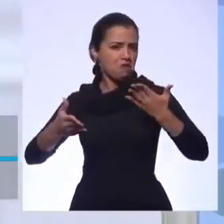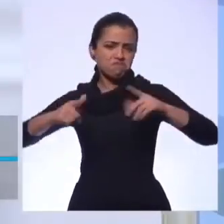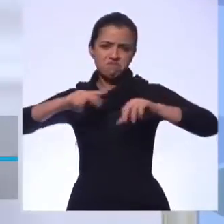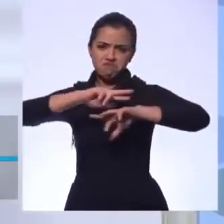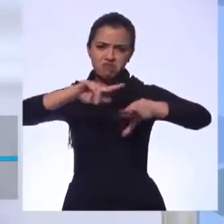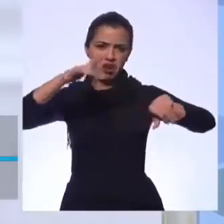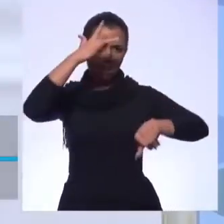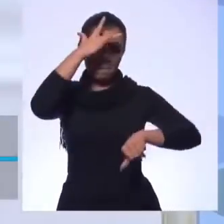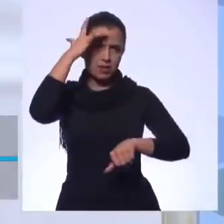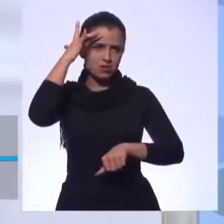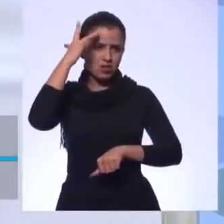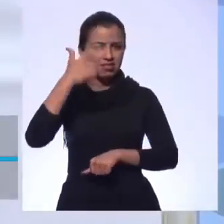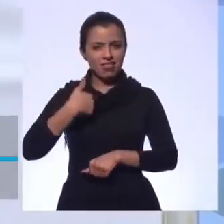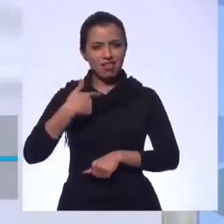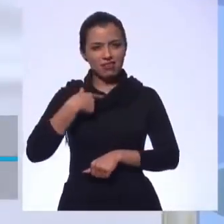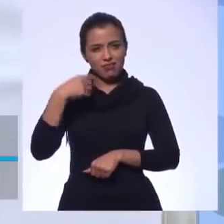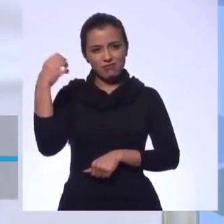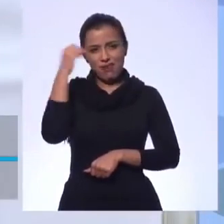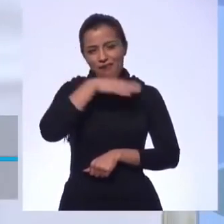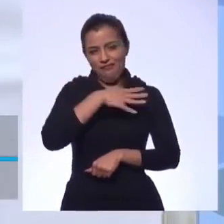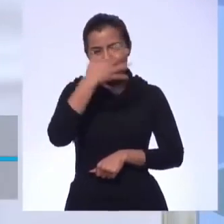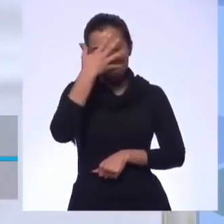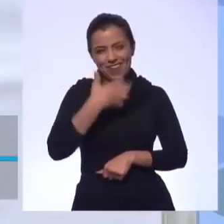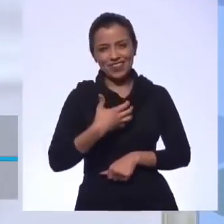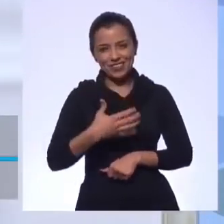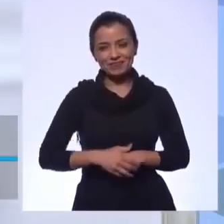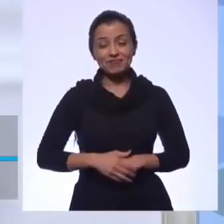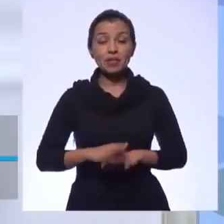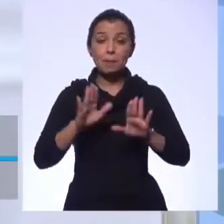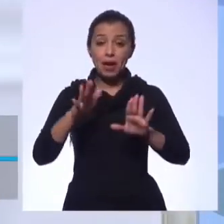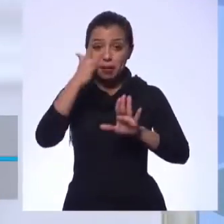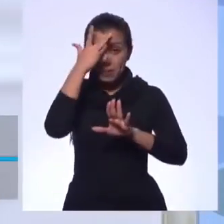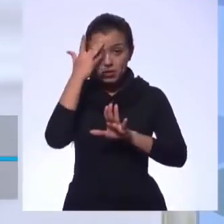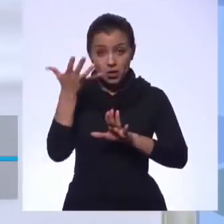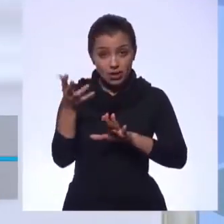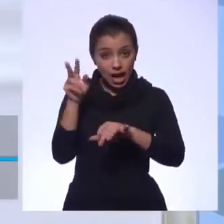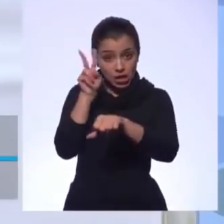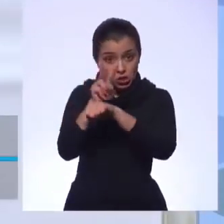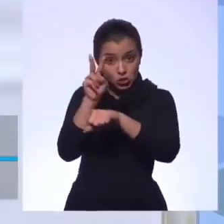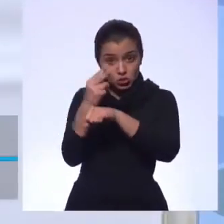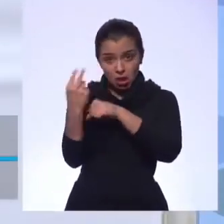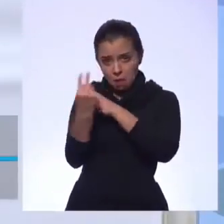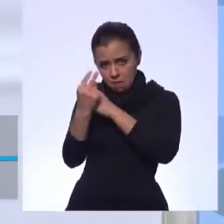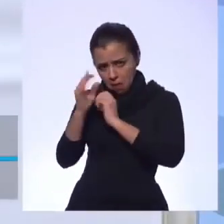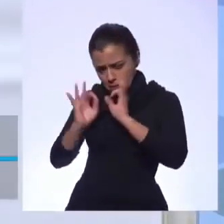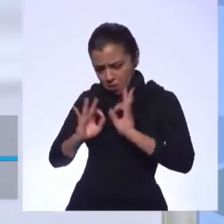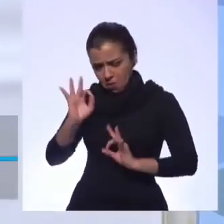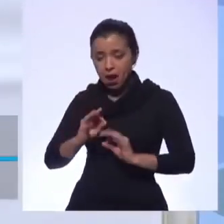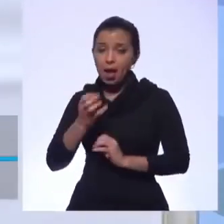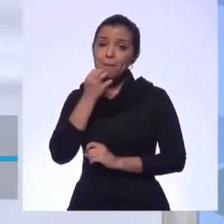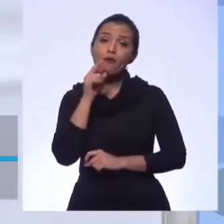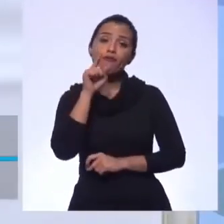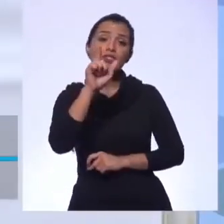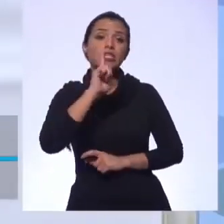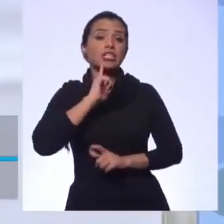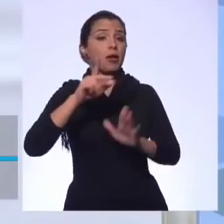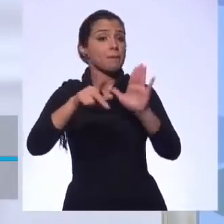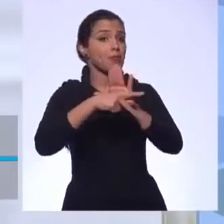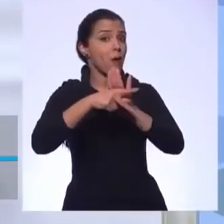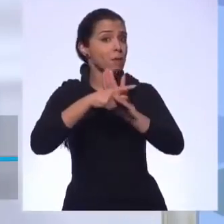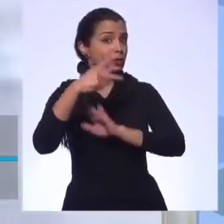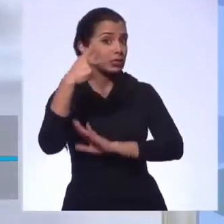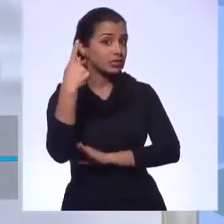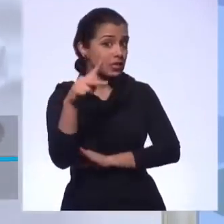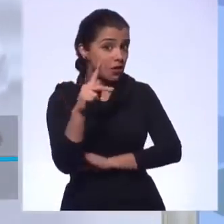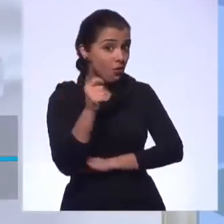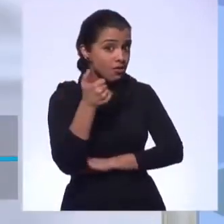eu sou mais ogro um pouquinho do que isso. Mas quem gosta de se cuidar, gente, tenha o seu material, tá?